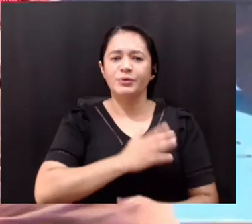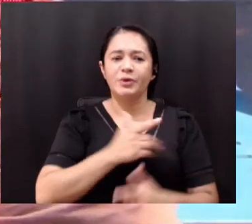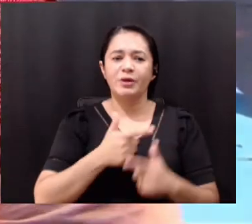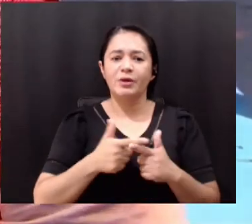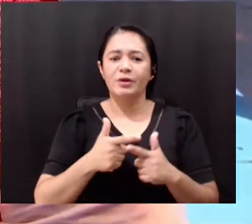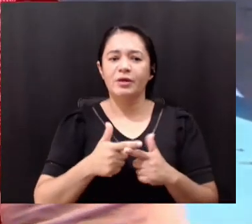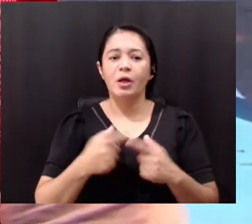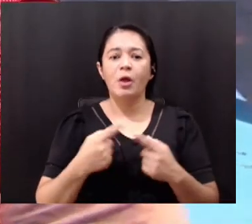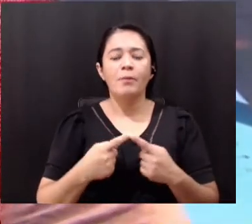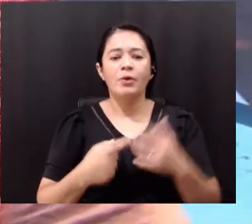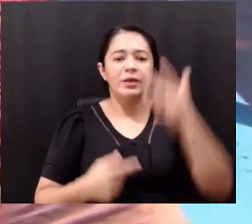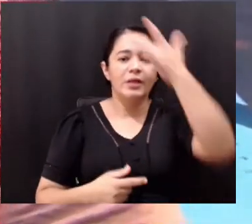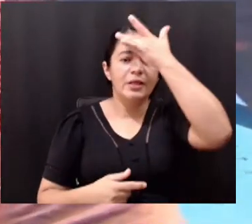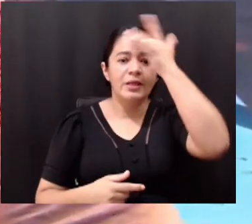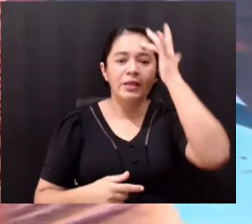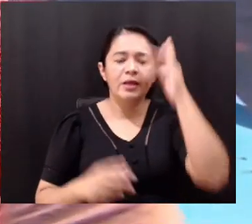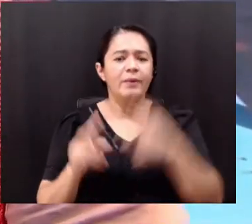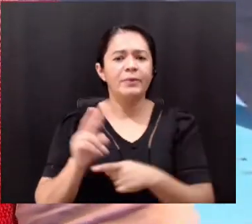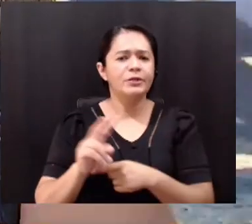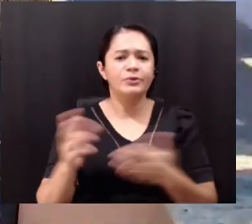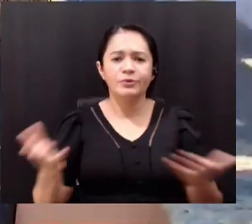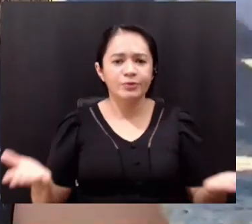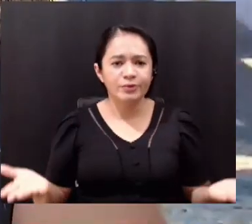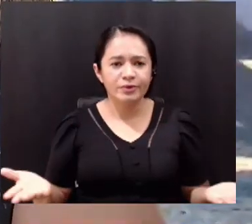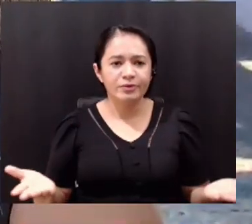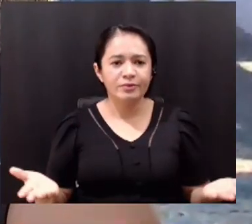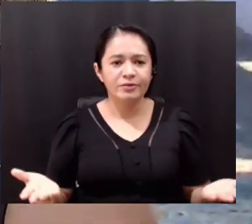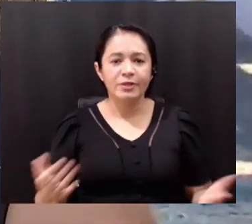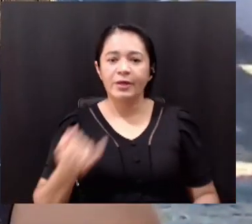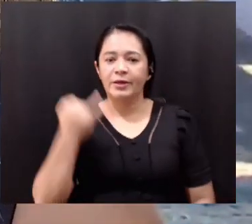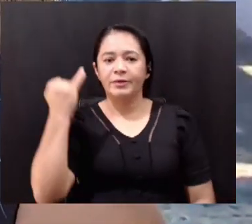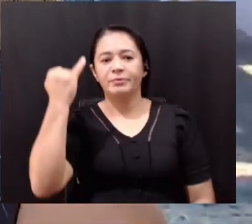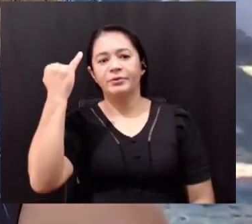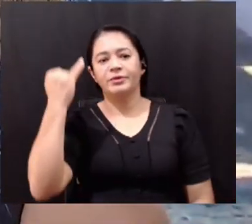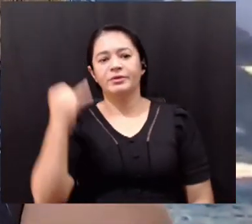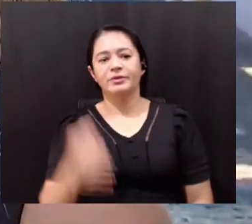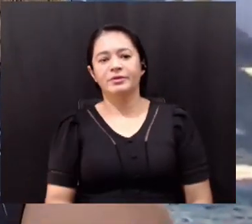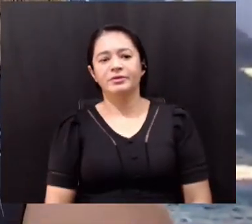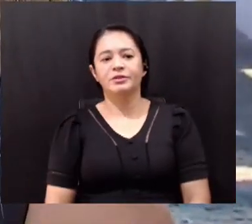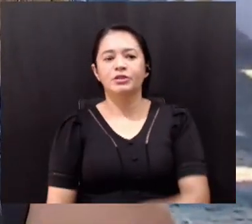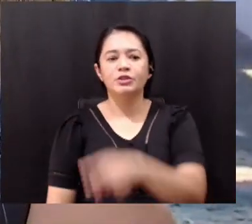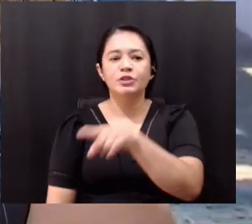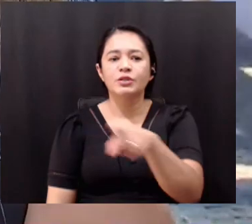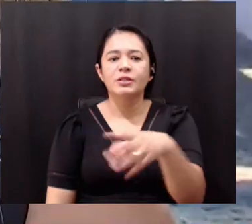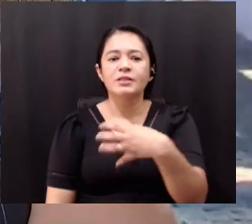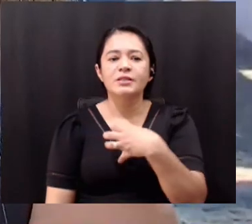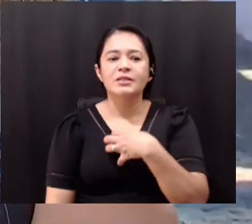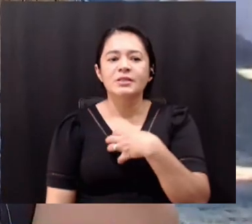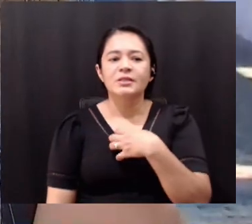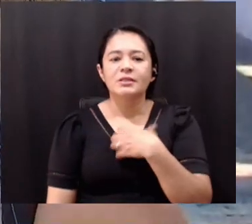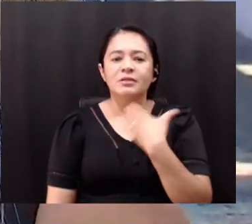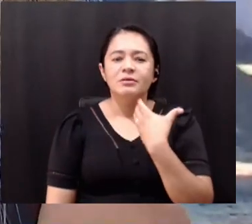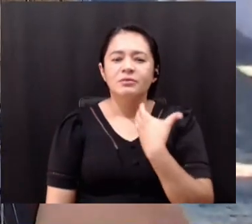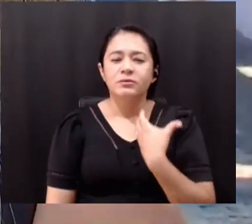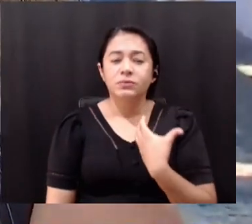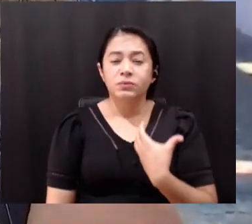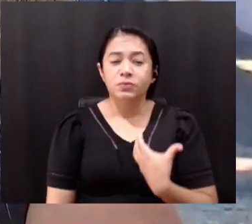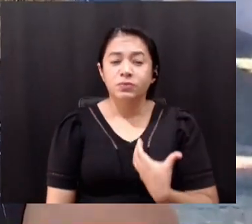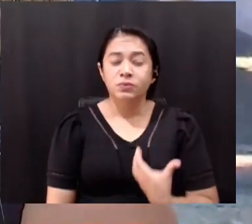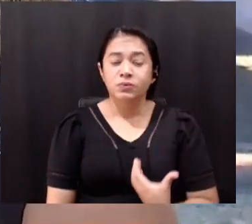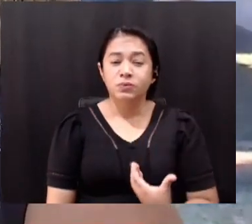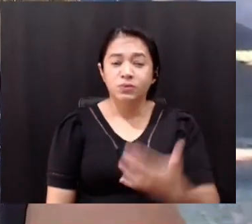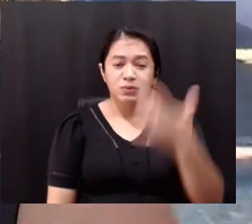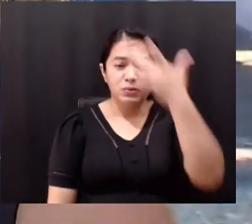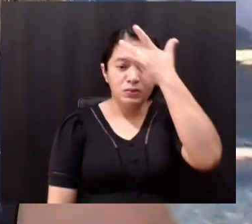não procurar uma ajuda, né? É importante. Você sente um esgotamento, um cansaço físico e mental após um dia de